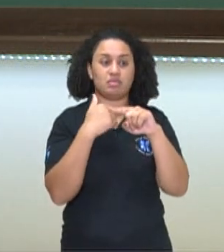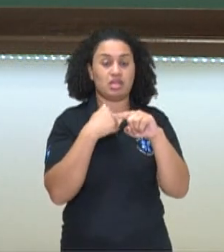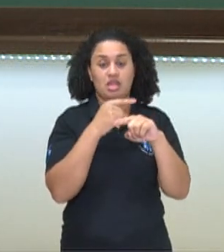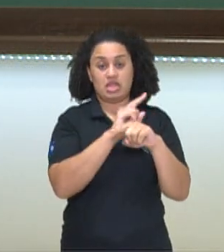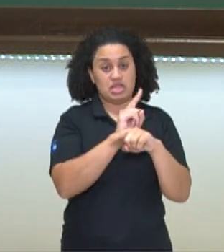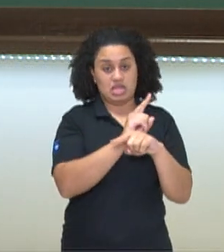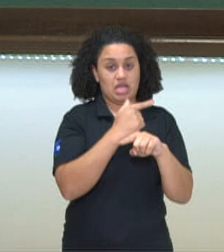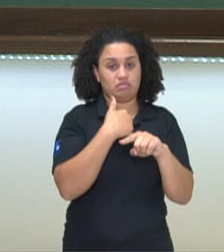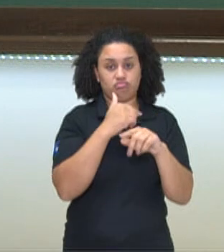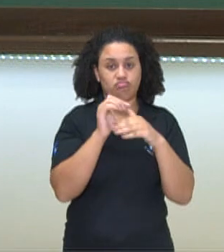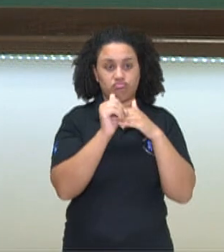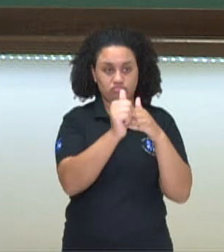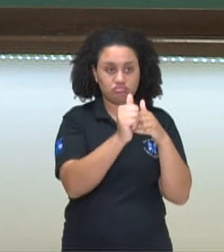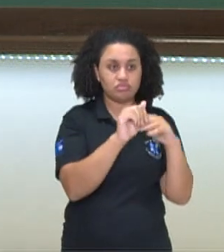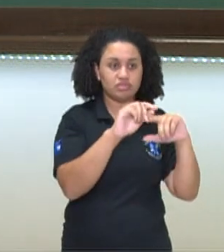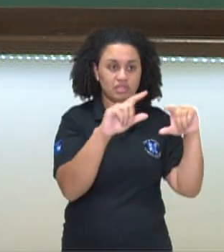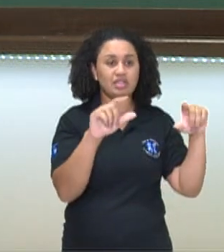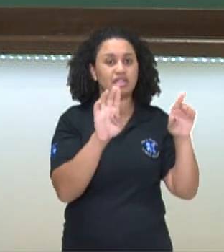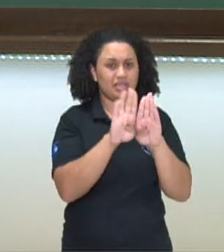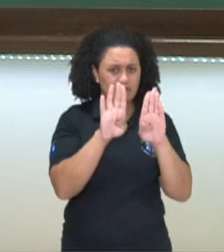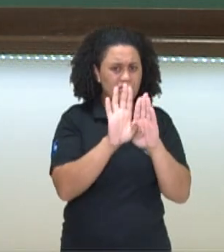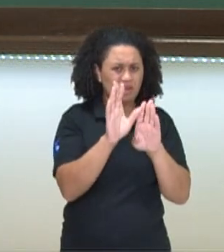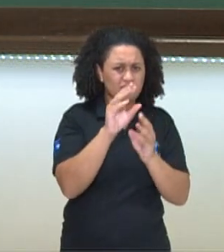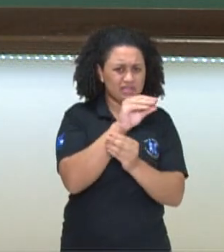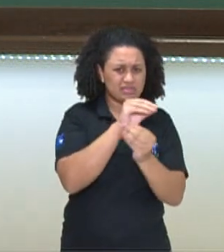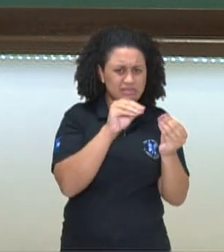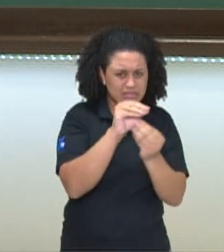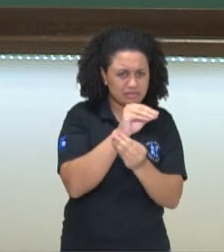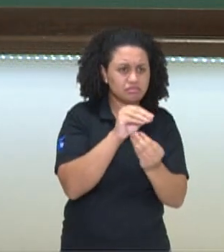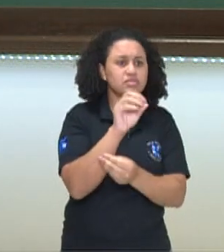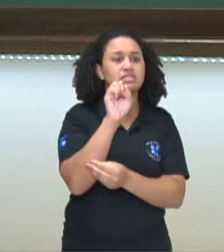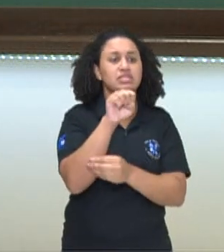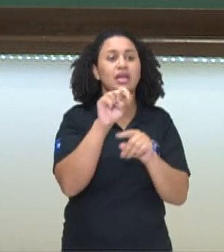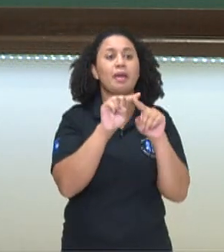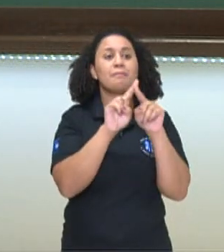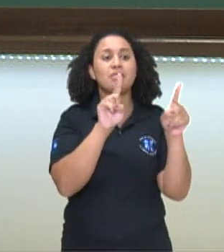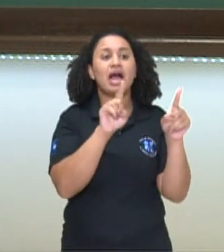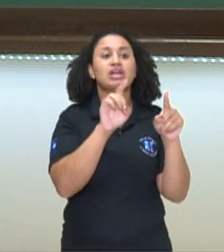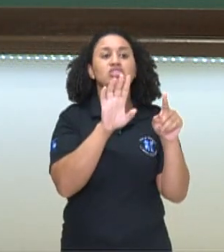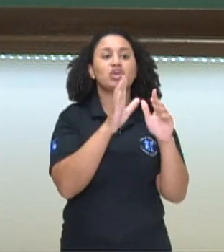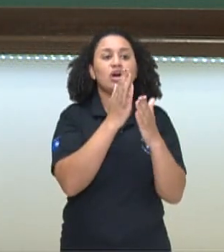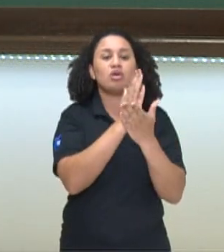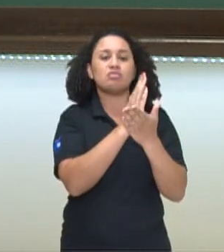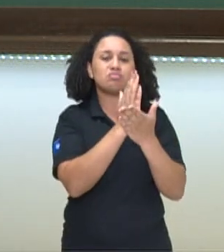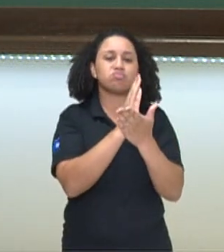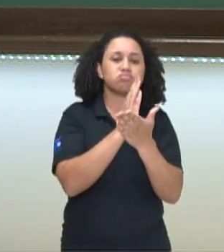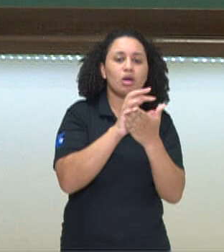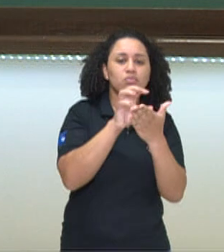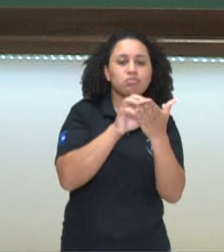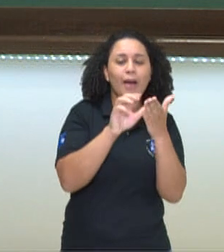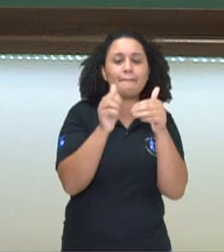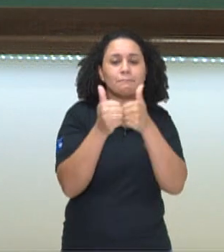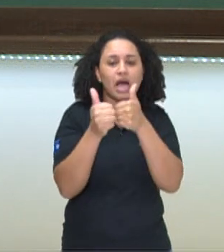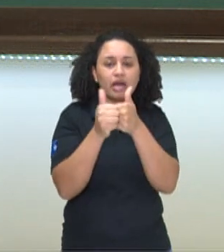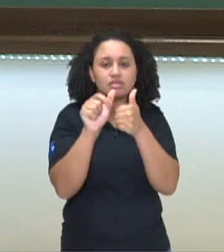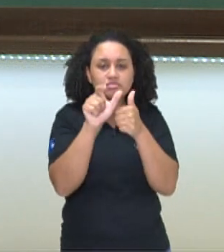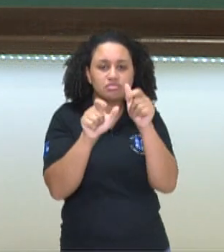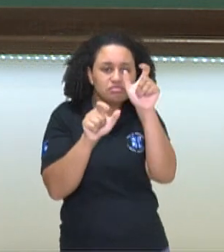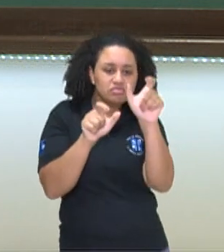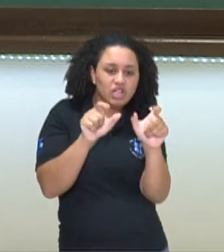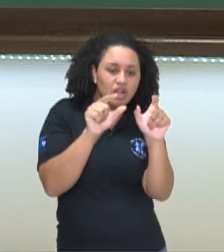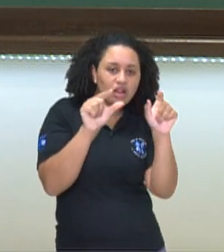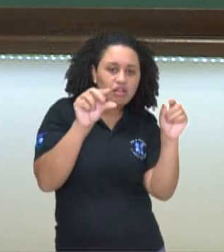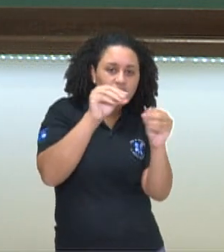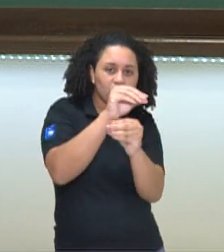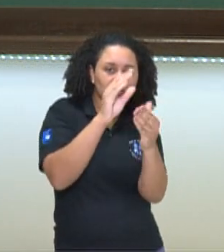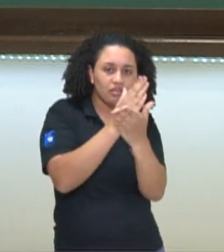condutor, ocorre também a polarização? Ocorre, mas se polarizam somente uma parte, somente próximo ao corpo